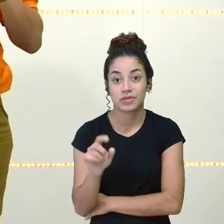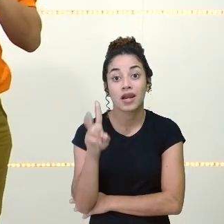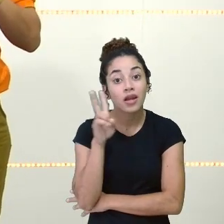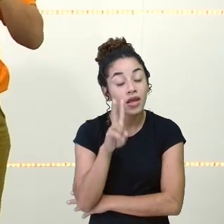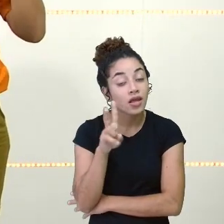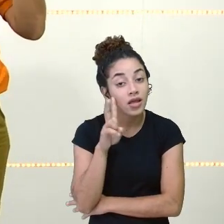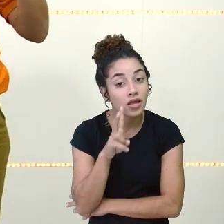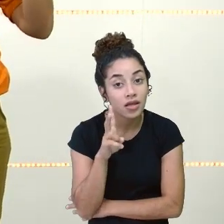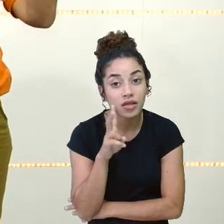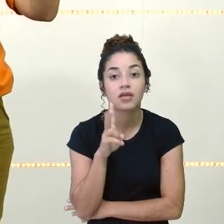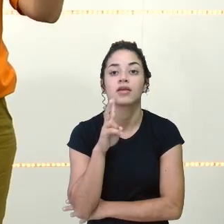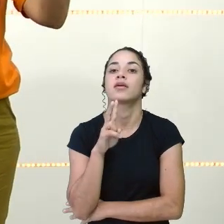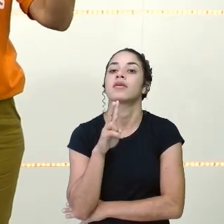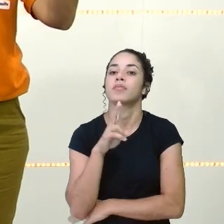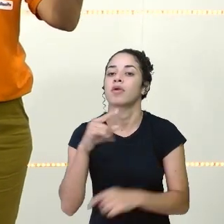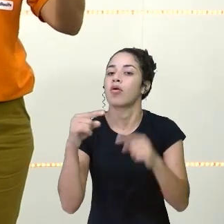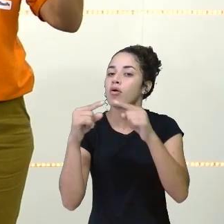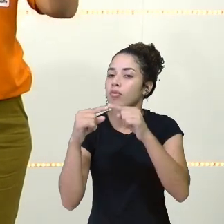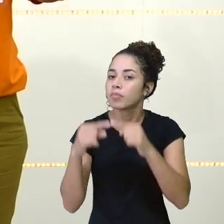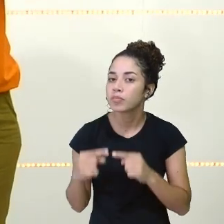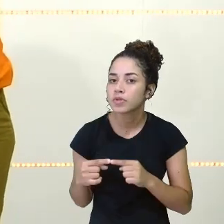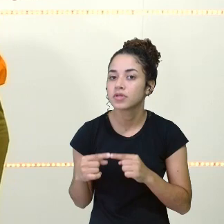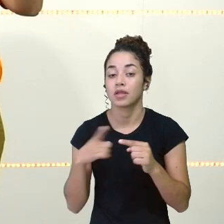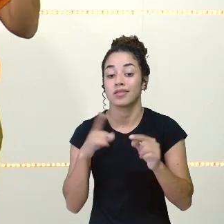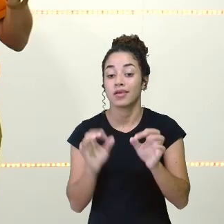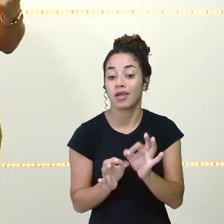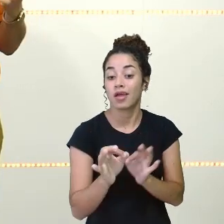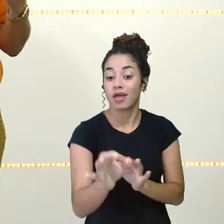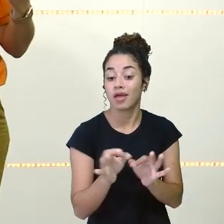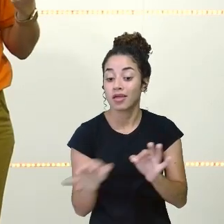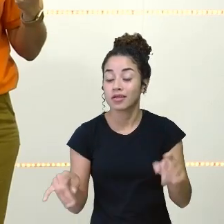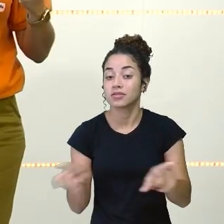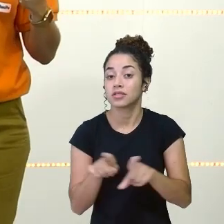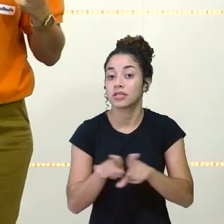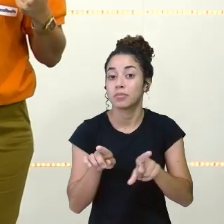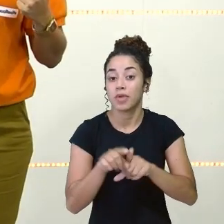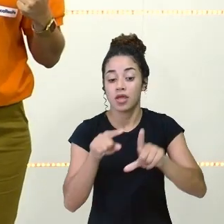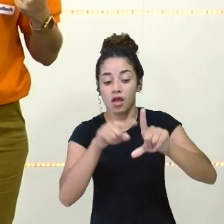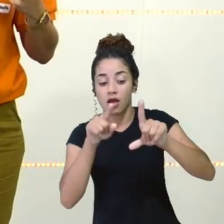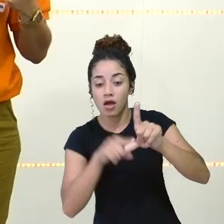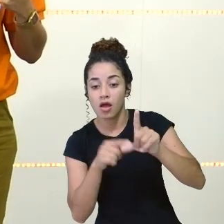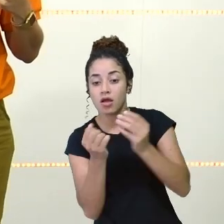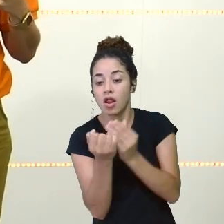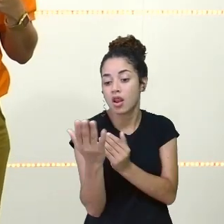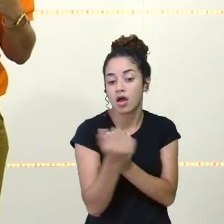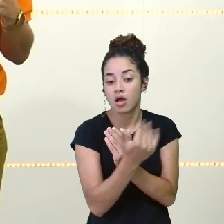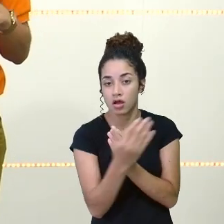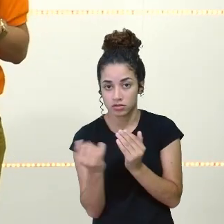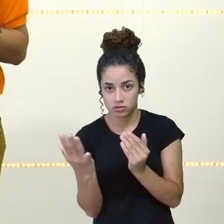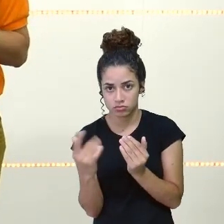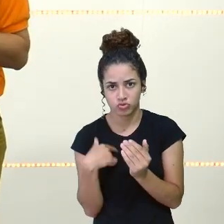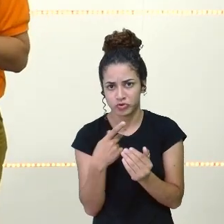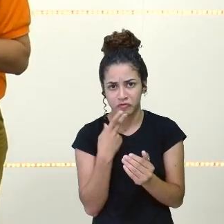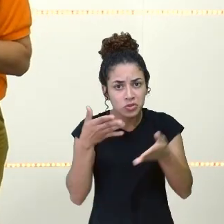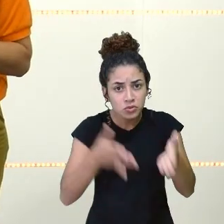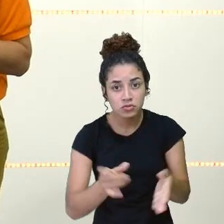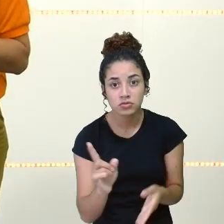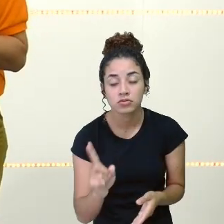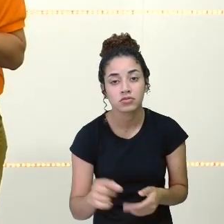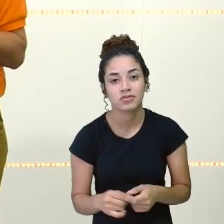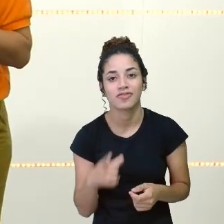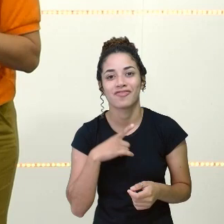Polígono, figura formada por segmento de reta com ângulo, com um lado. Não é isso? Não estou falando deles, eu estou falando de